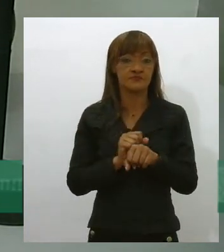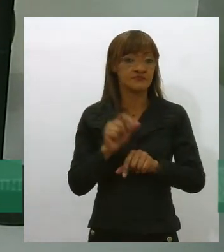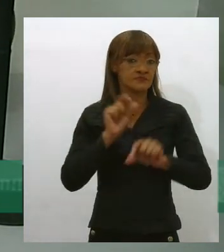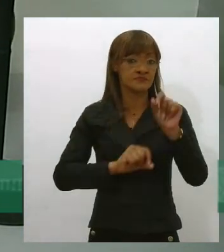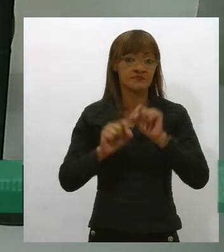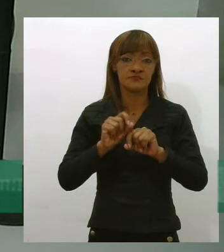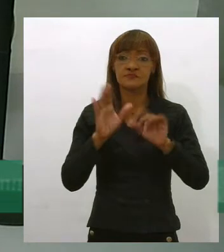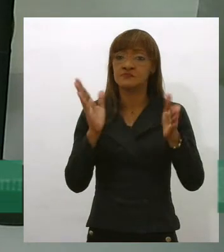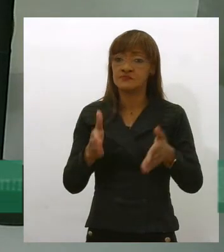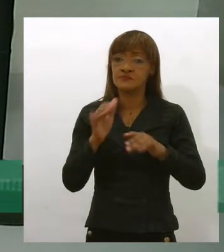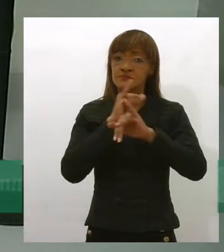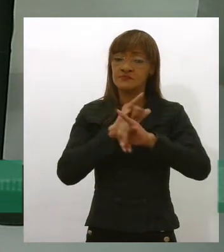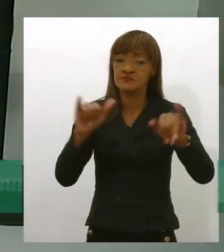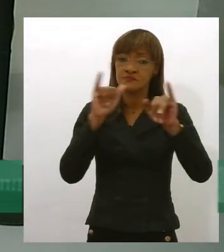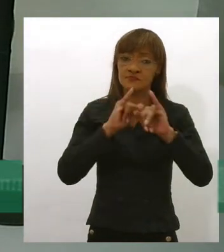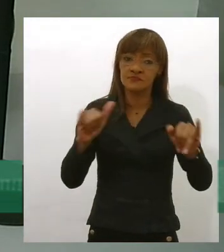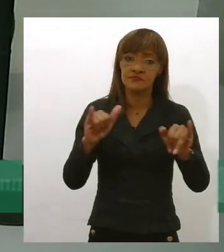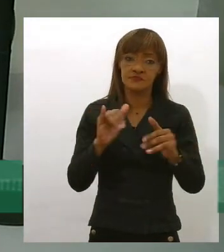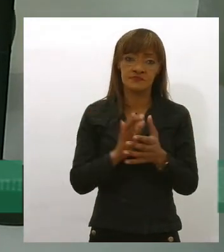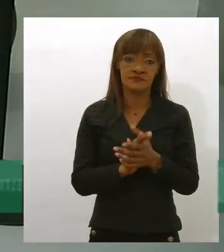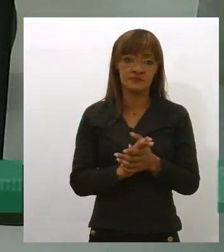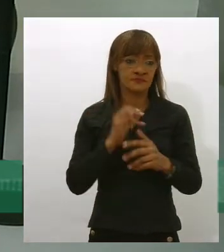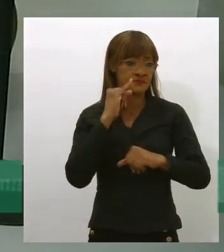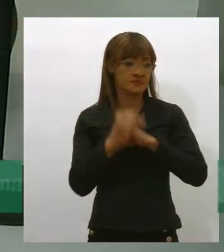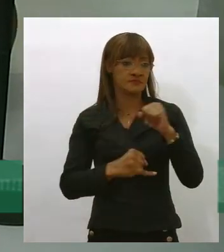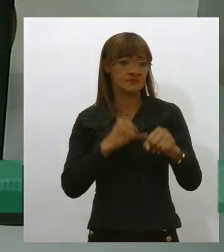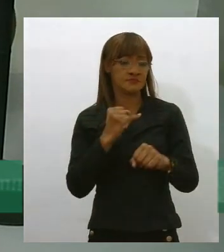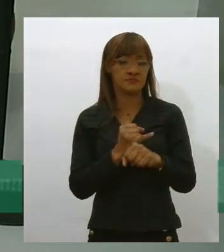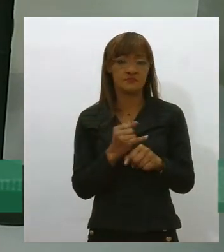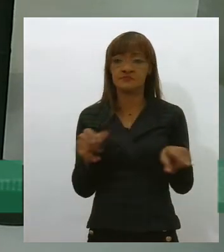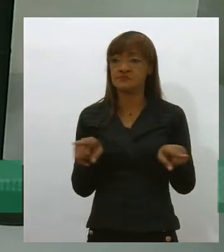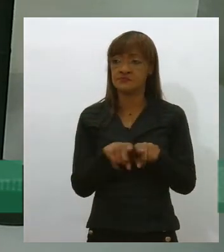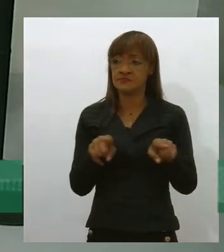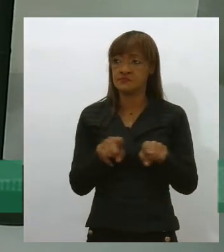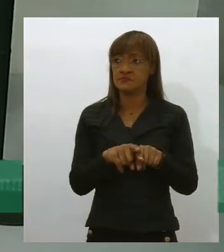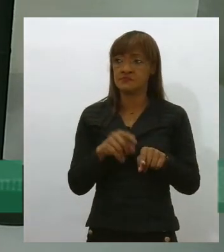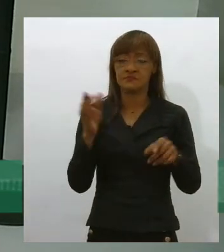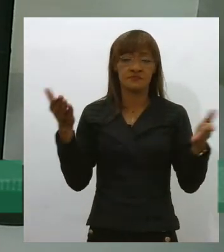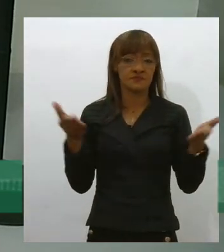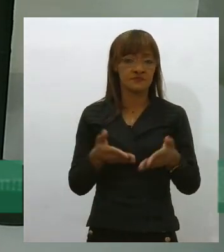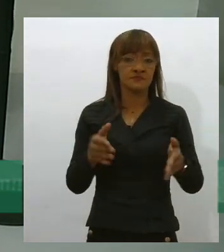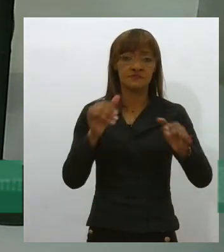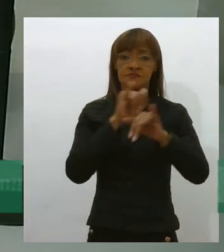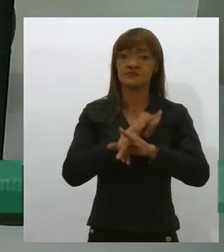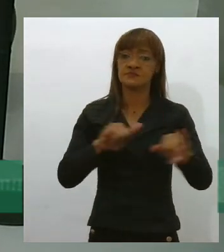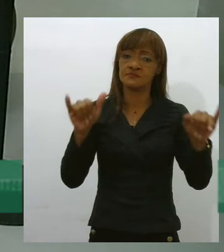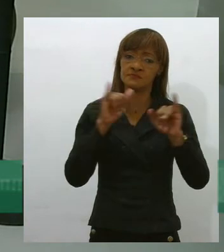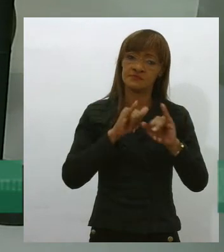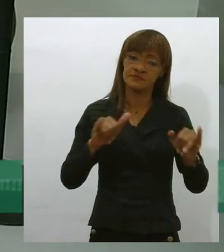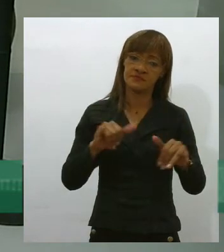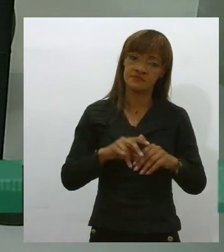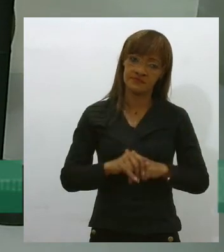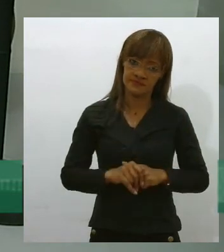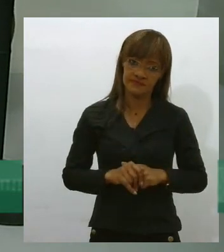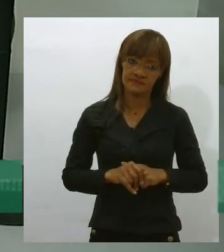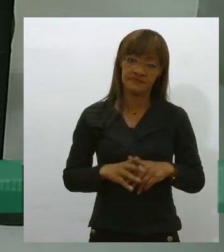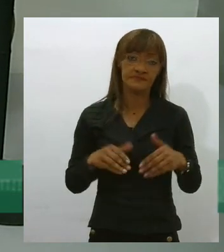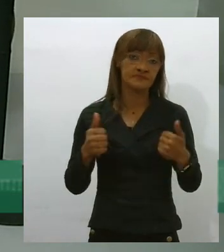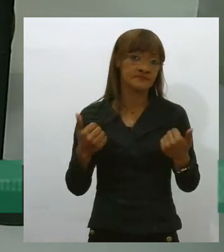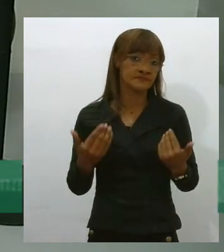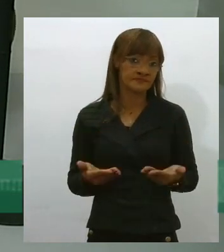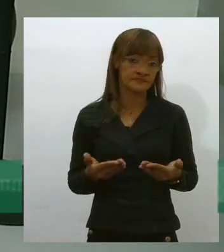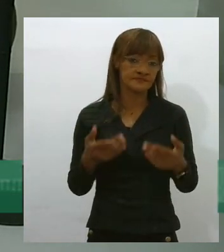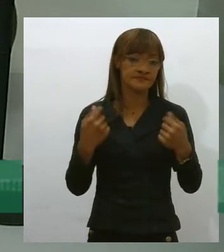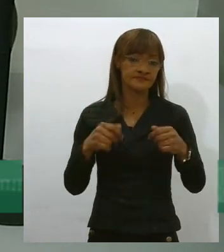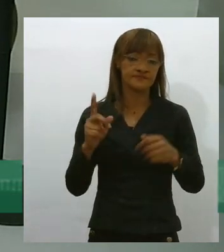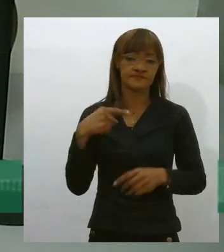também a chegada da internet e parte toda bem ou no mercado publicitário dez anos então é preciso que nós